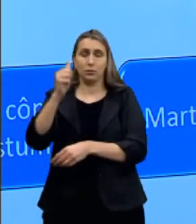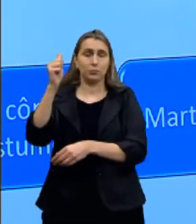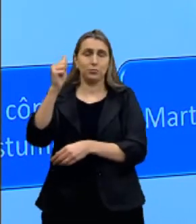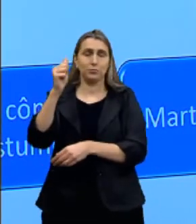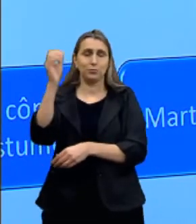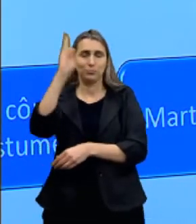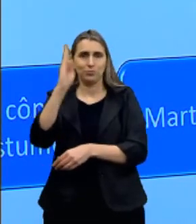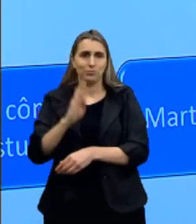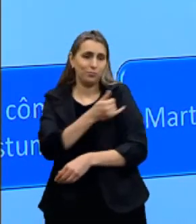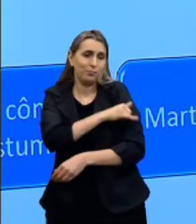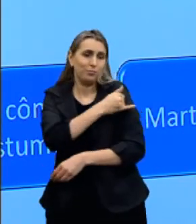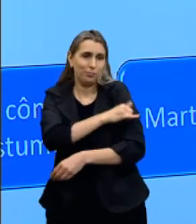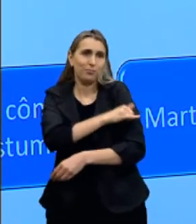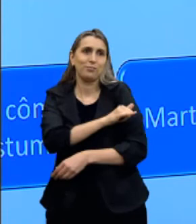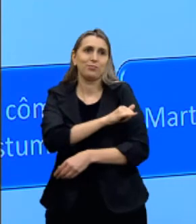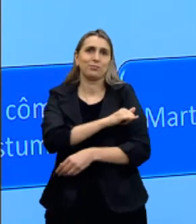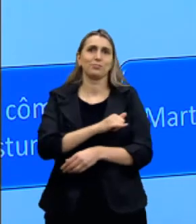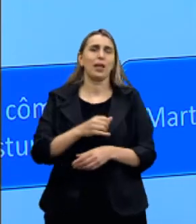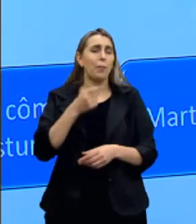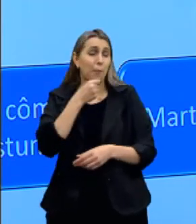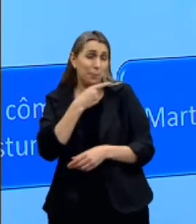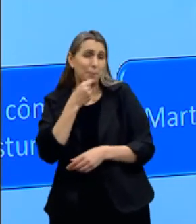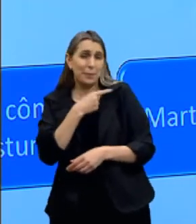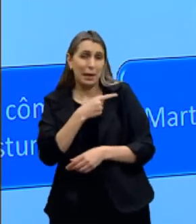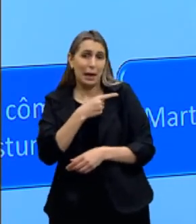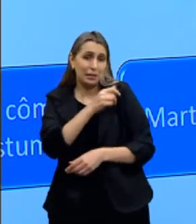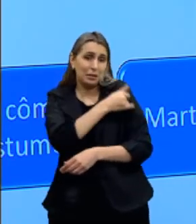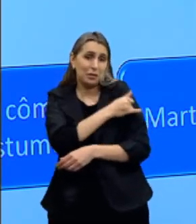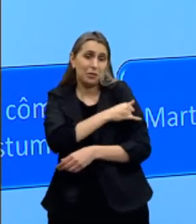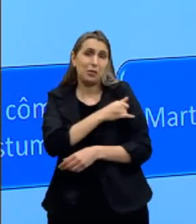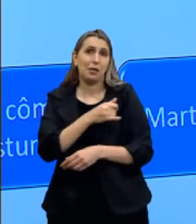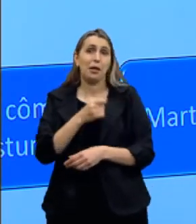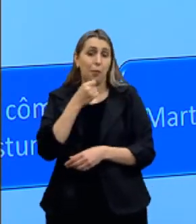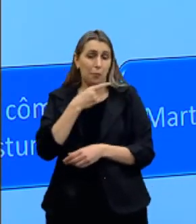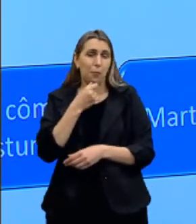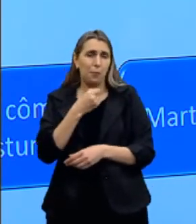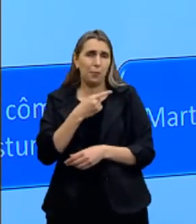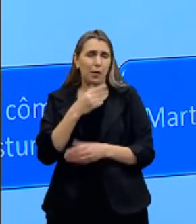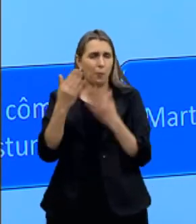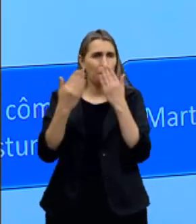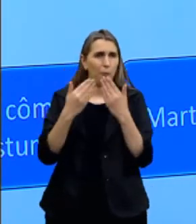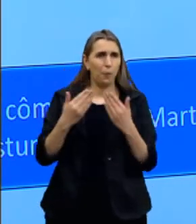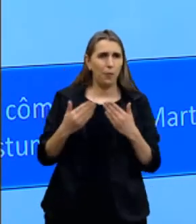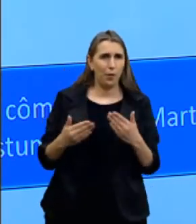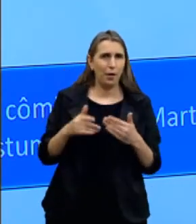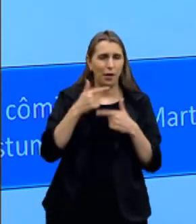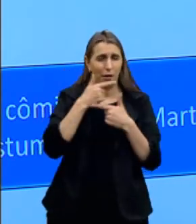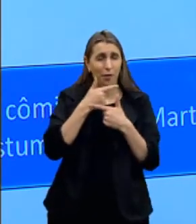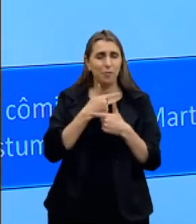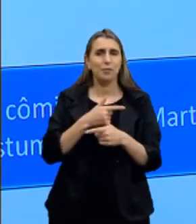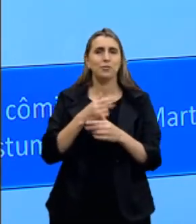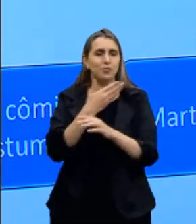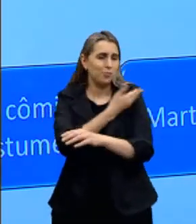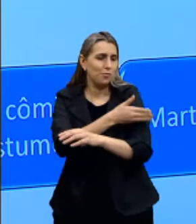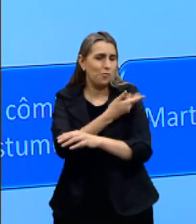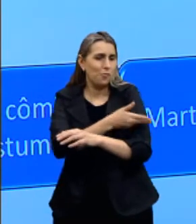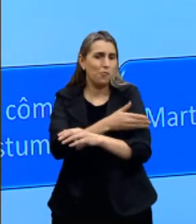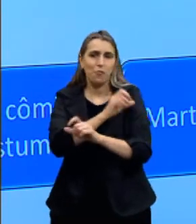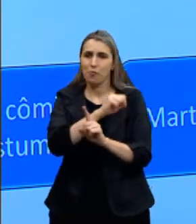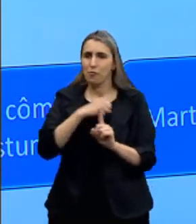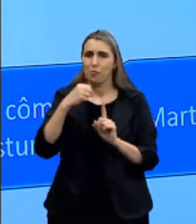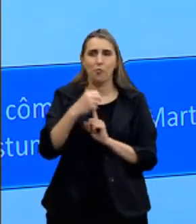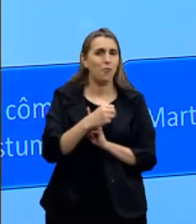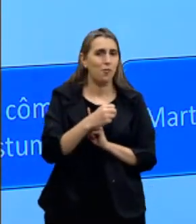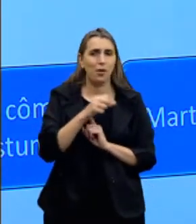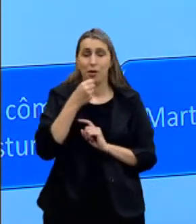alegoricamente o Brasil todo né é uma sátira da tá é humorística é uma análise dos costumes da sociedade mas com